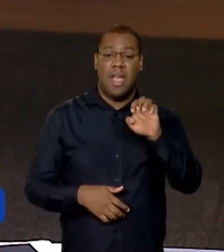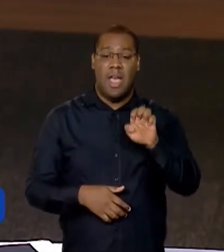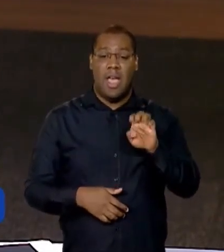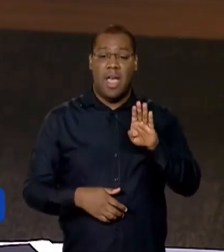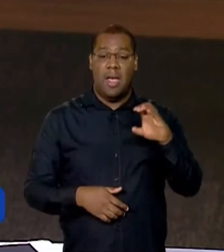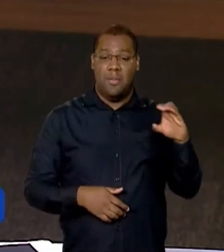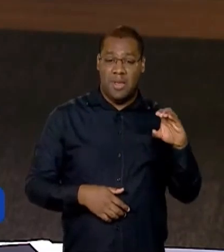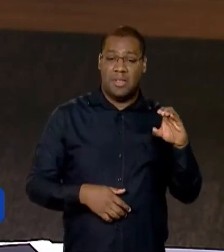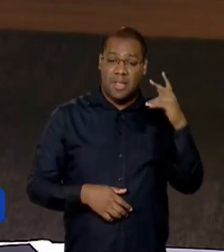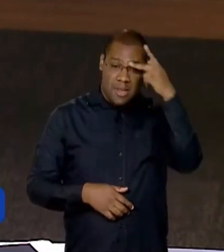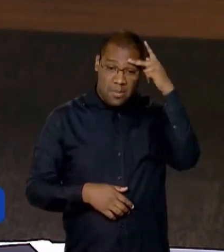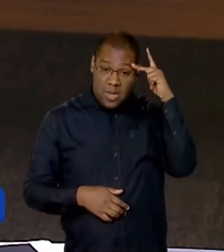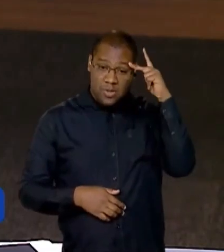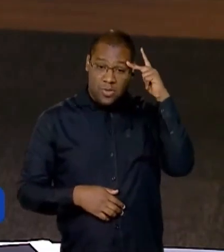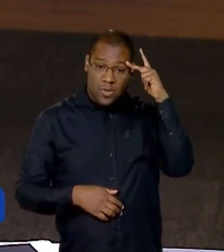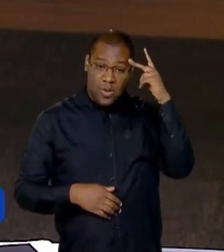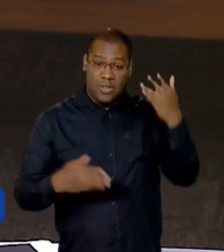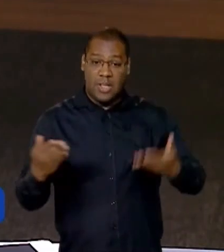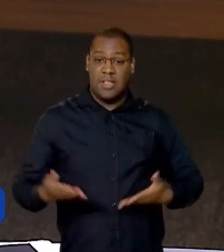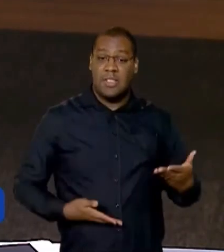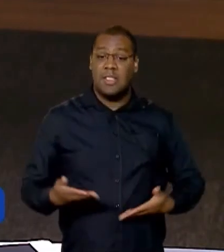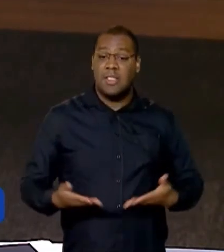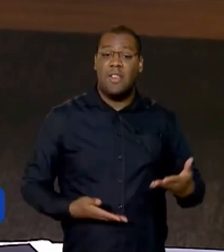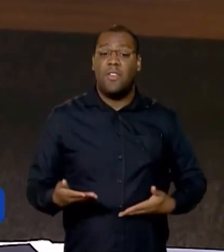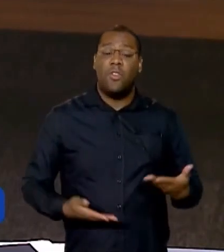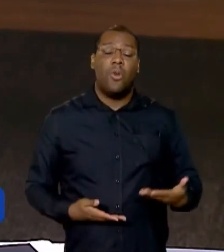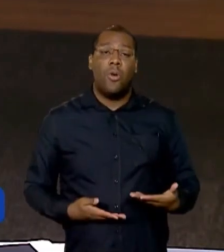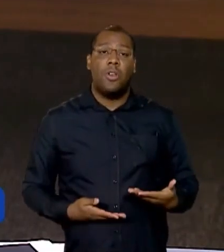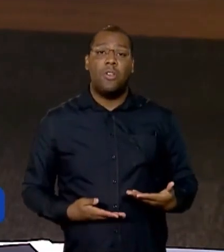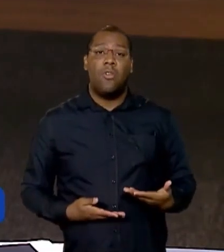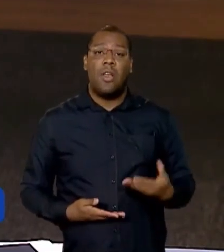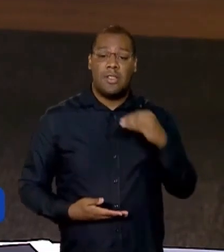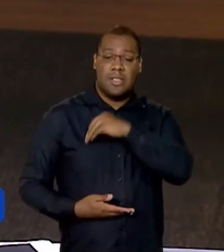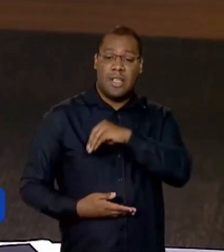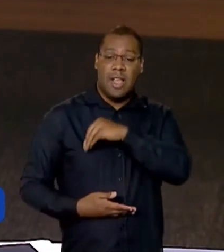salário pros trabalhadores dela ela tá gastando ou tá